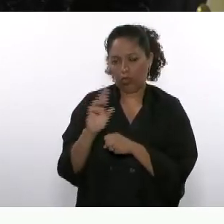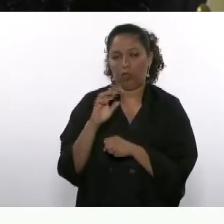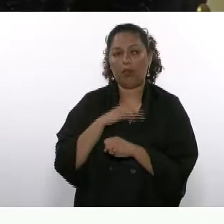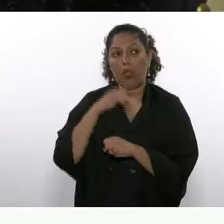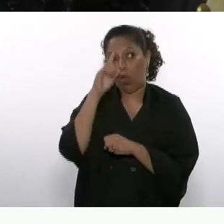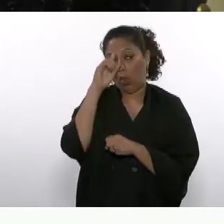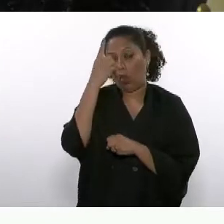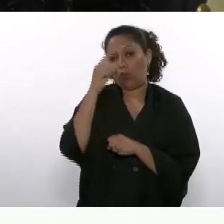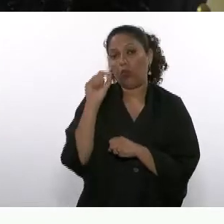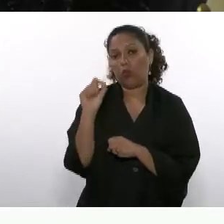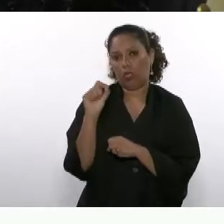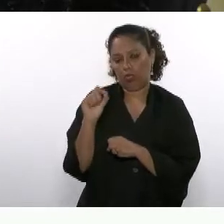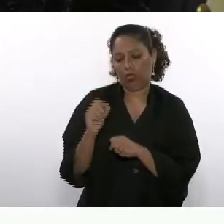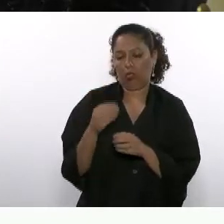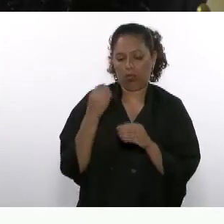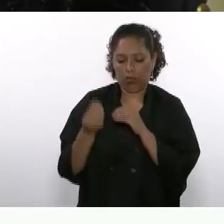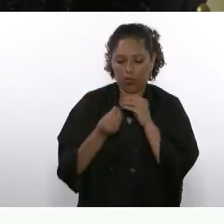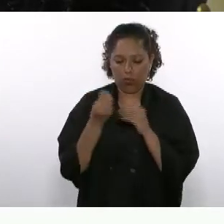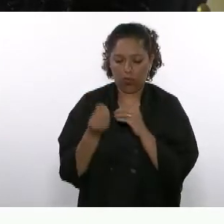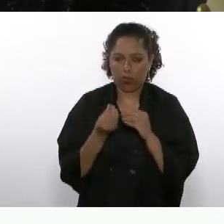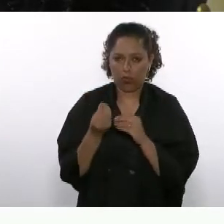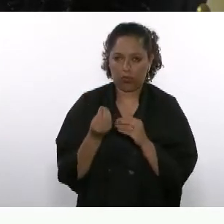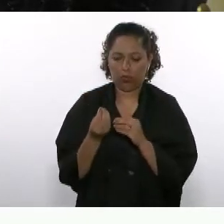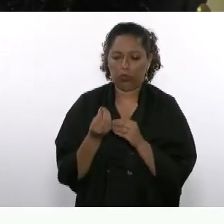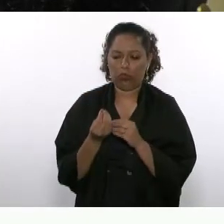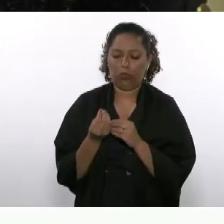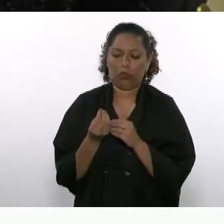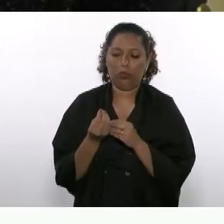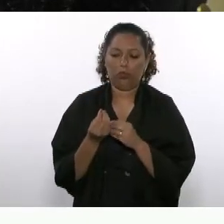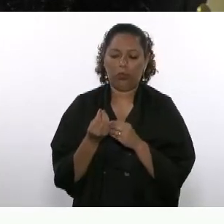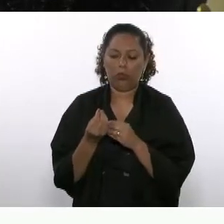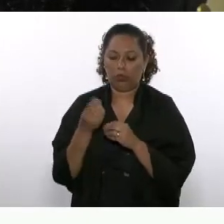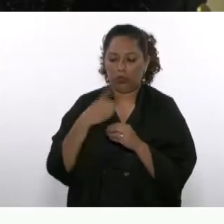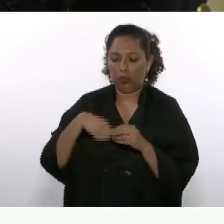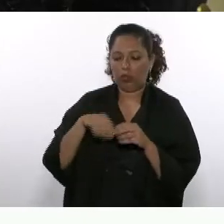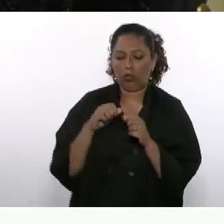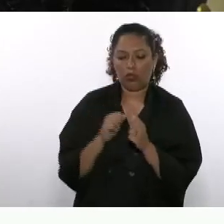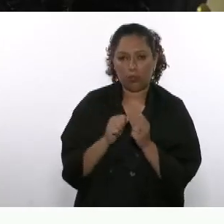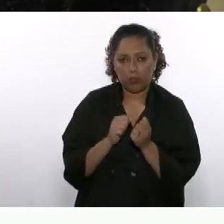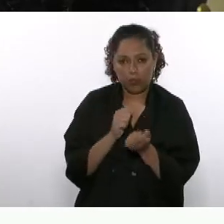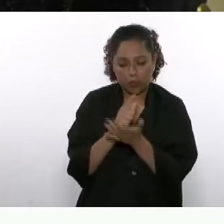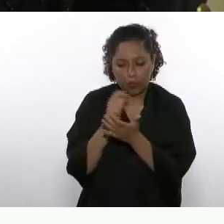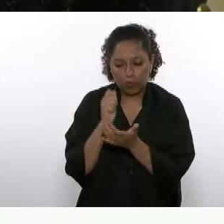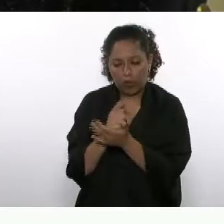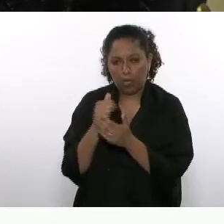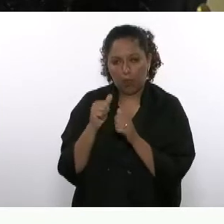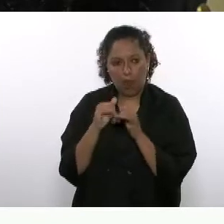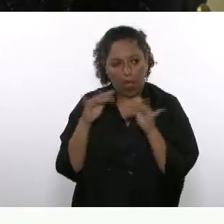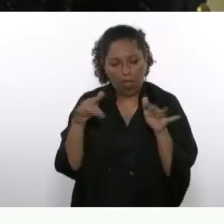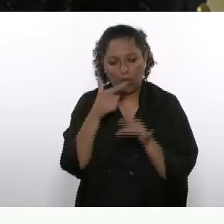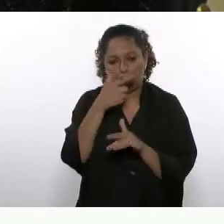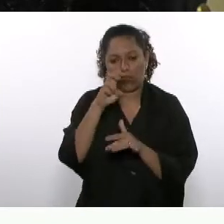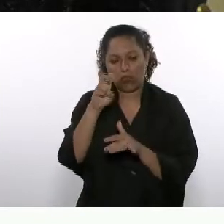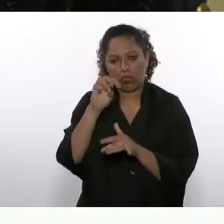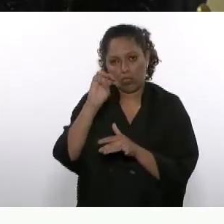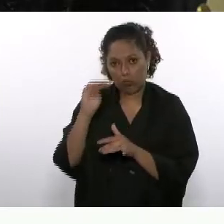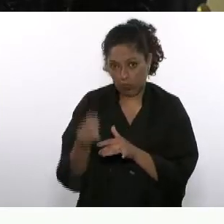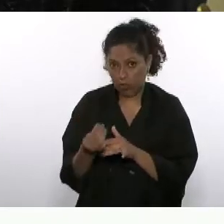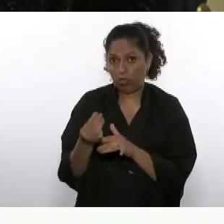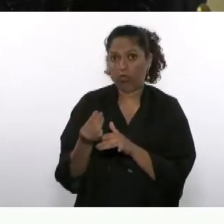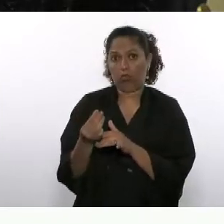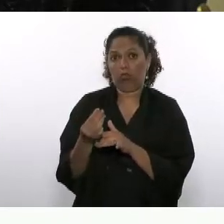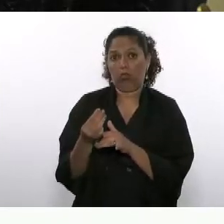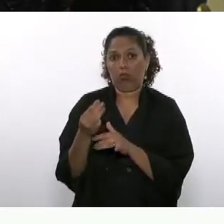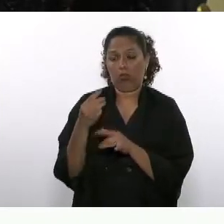dúvida é como que a gente gasta esses 25 milhões, que não é só em feira